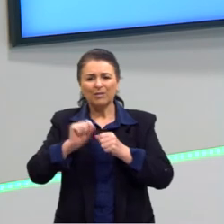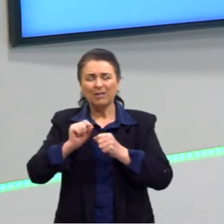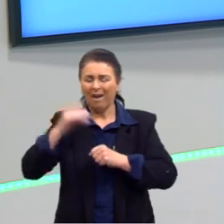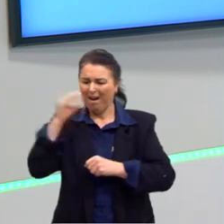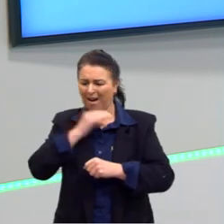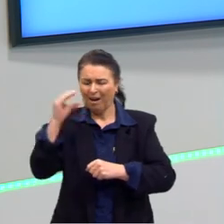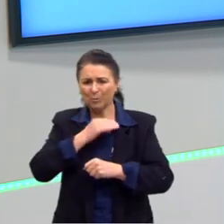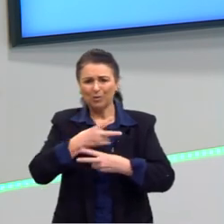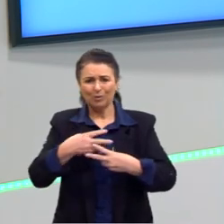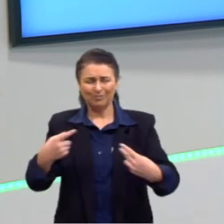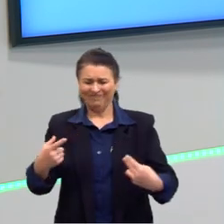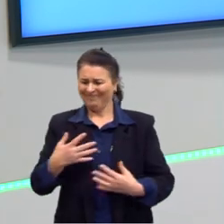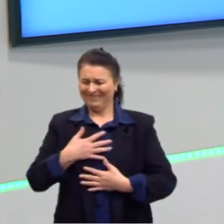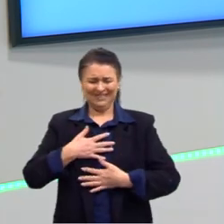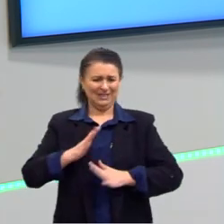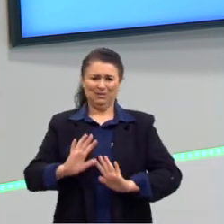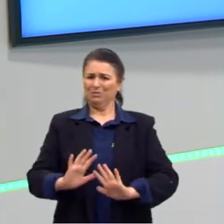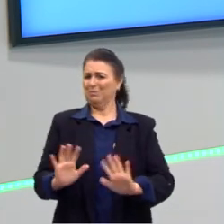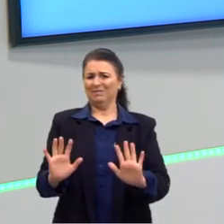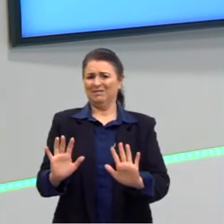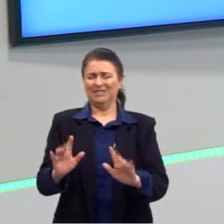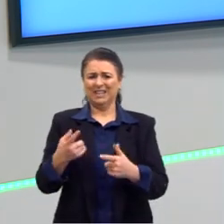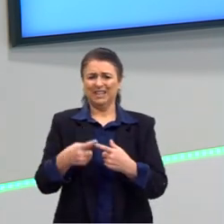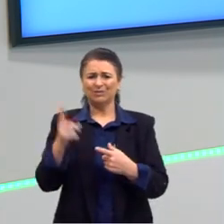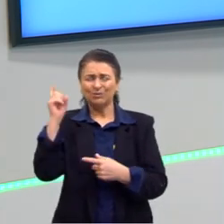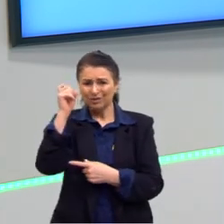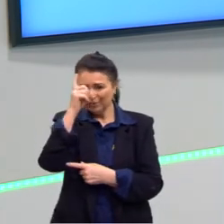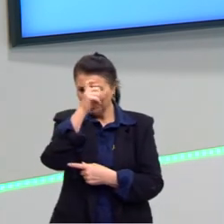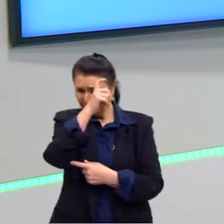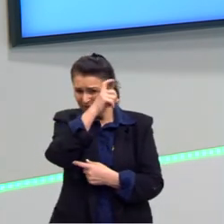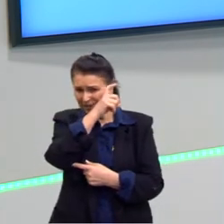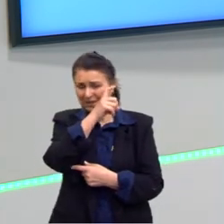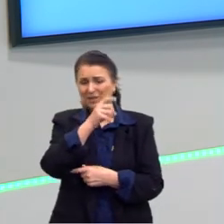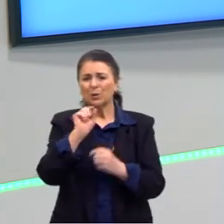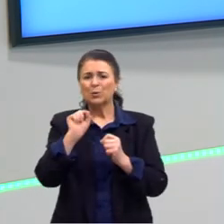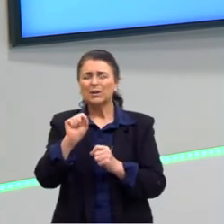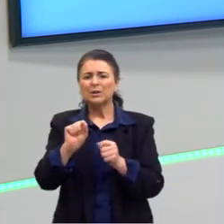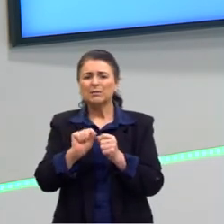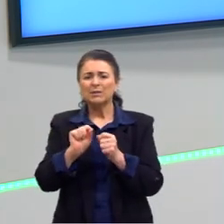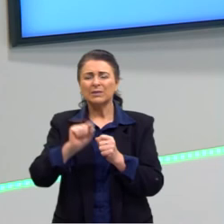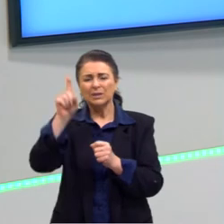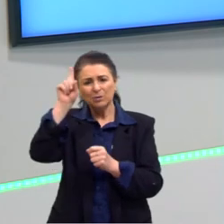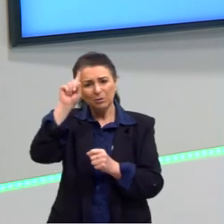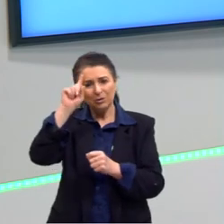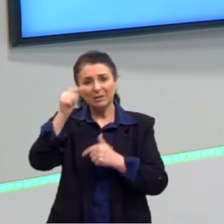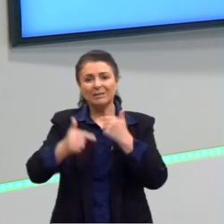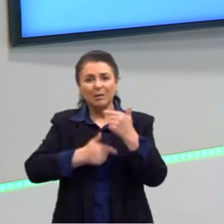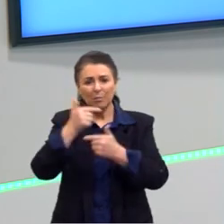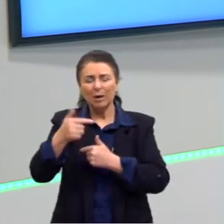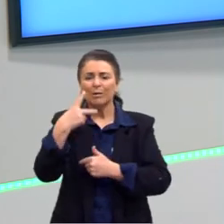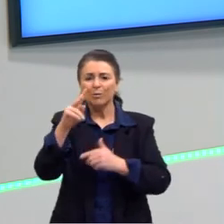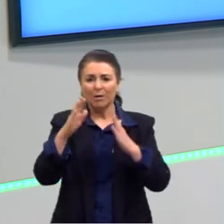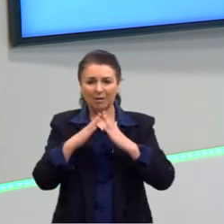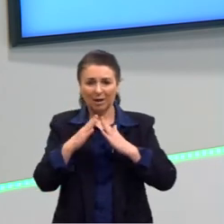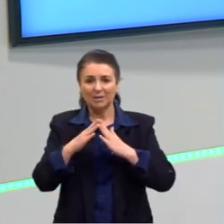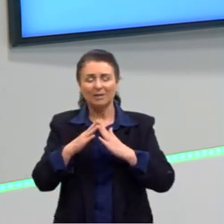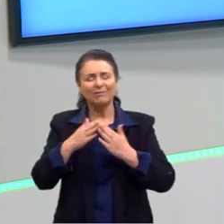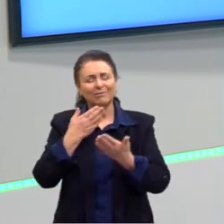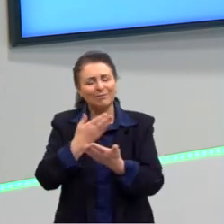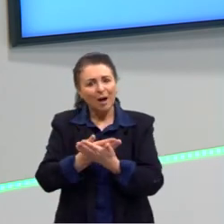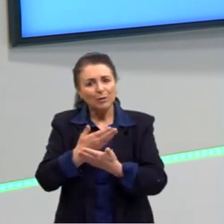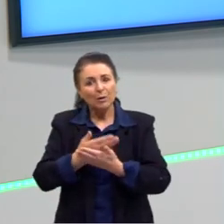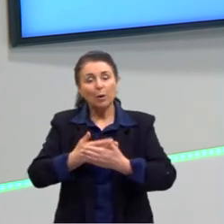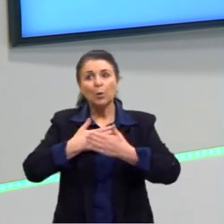às vezes bola tudo com o que tu tem que fazer no dia a dia com o trabalho com casa então vai fazendo aos pouquinhos